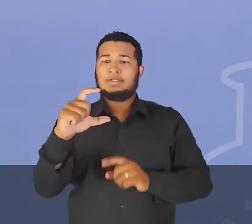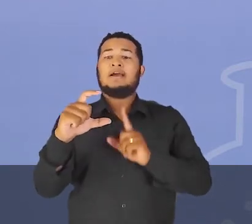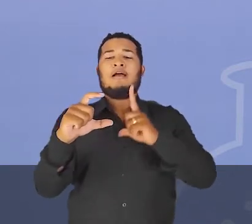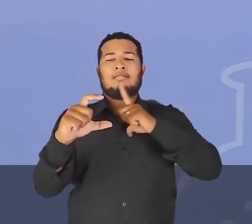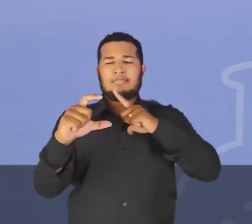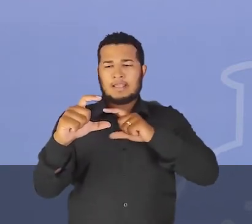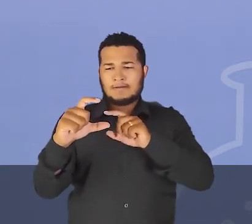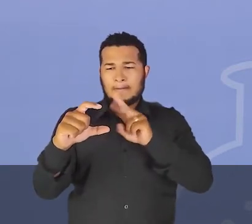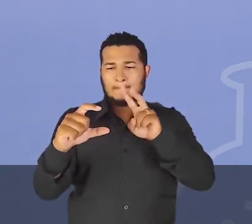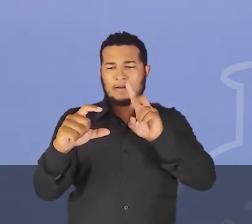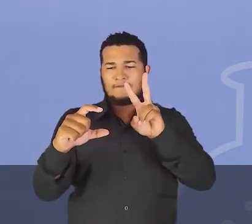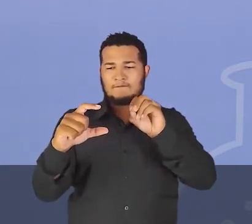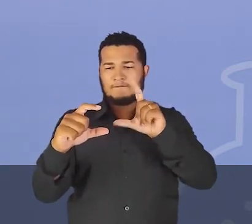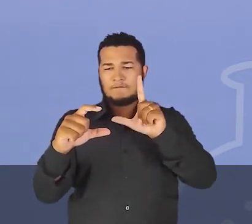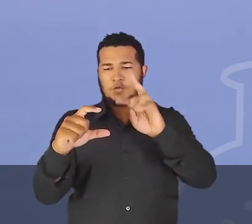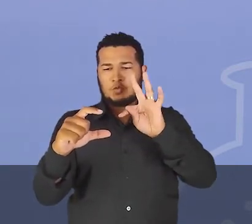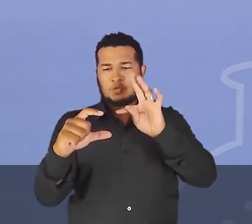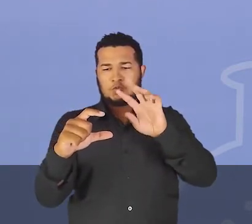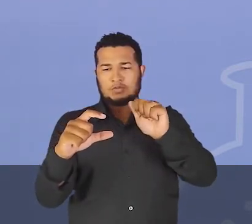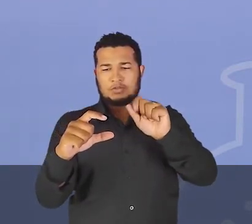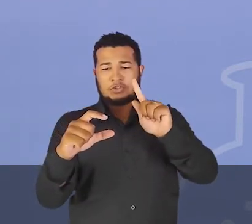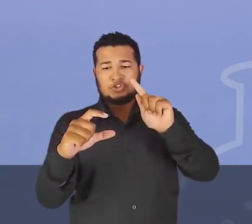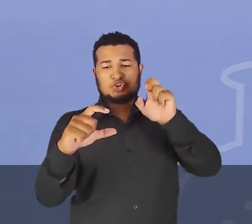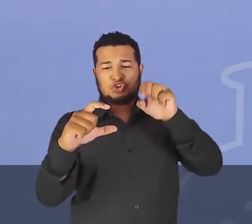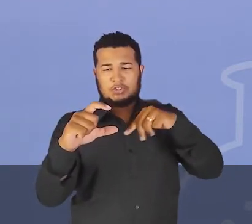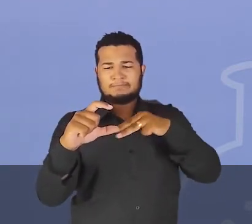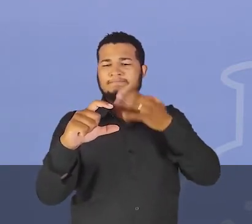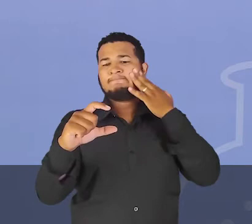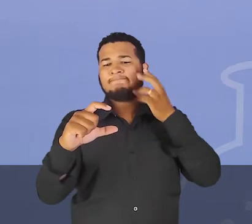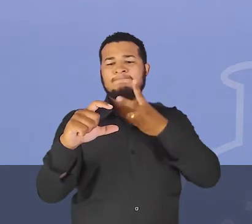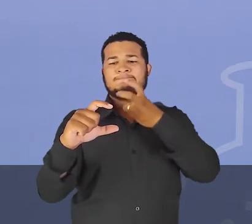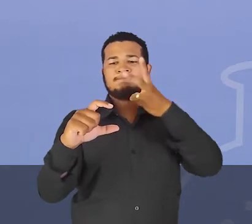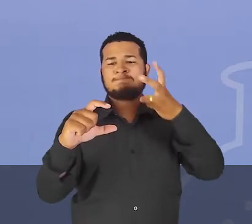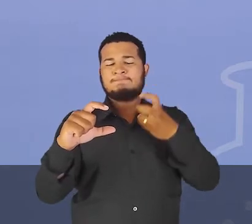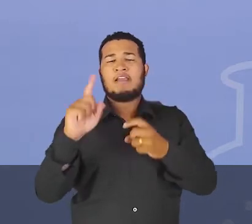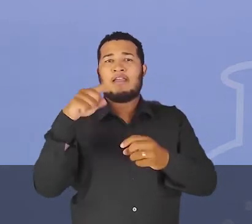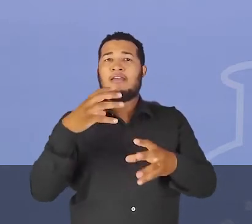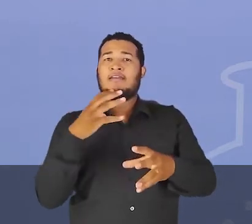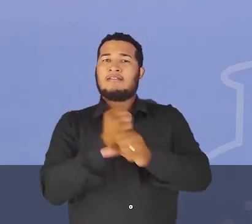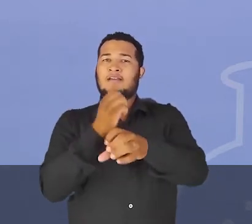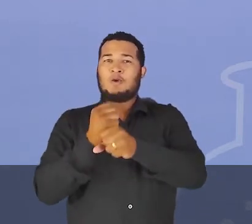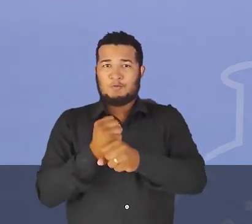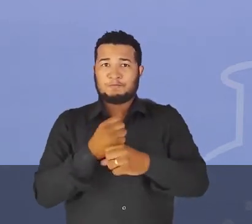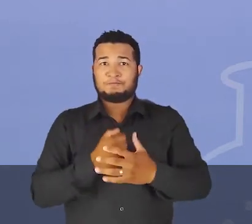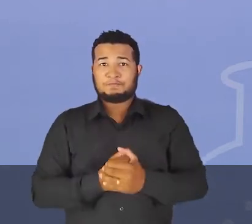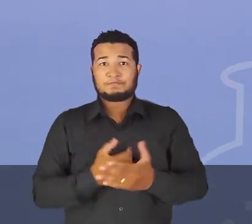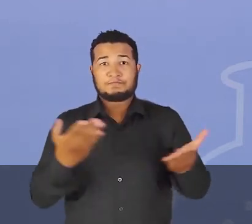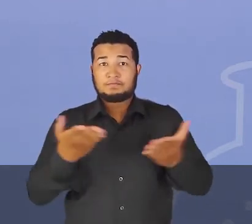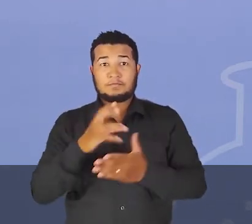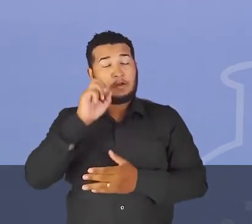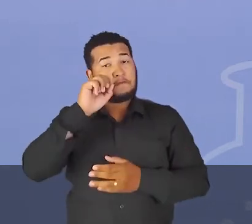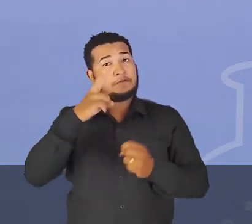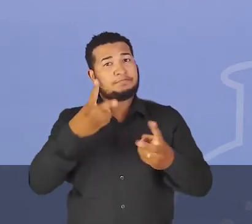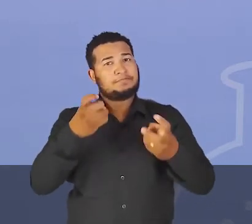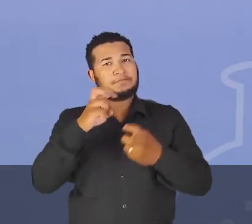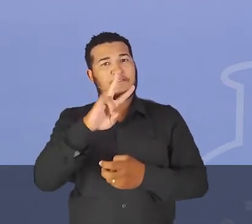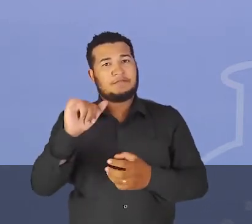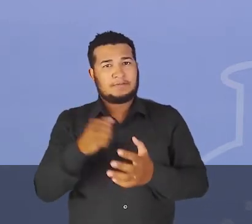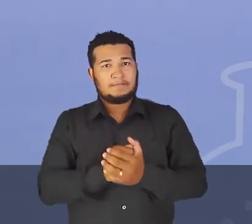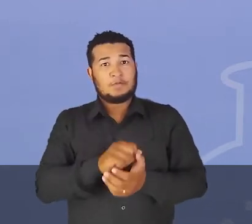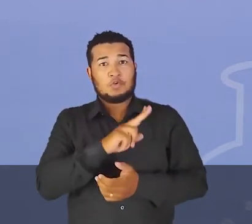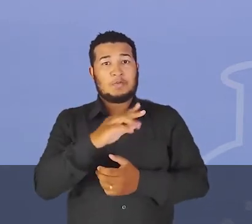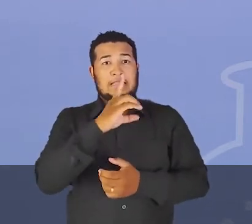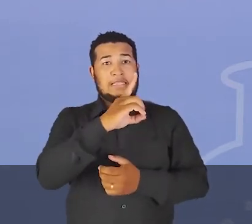ou aquela voltagem que a pilha tem fornecida, ela é realizada através de cálculo. Agora a gente vai ver a voltagem, né, que a gente chama